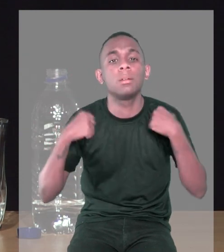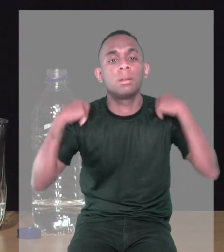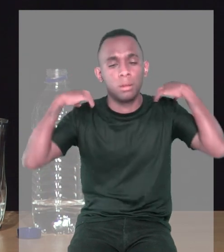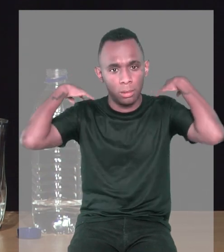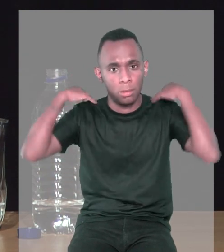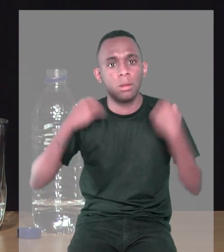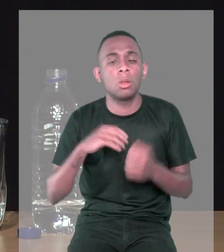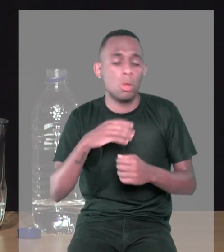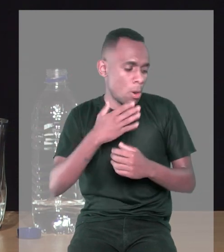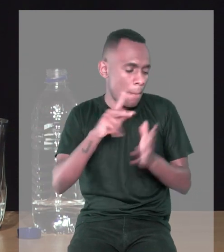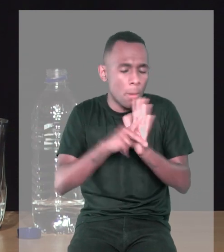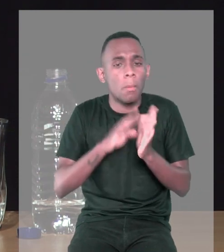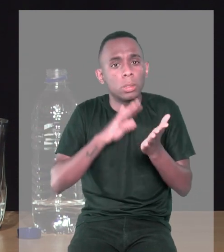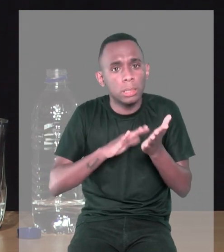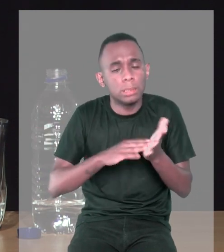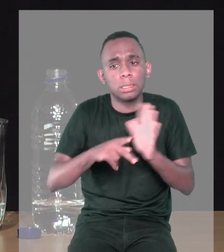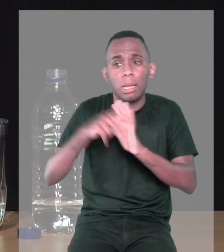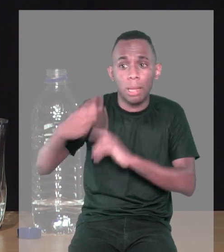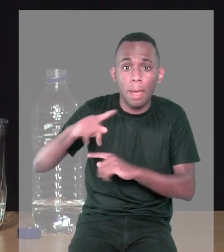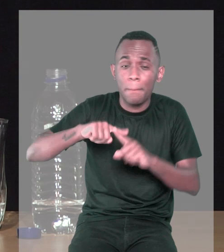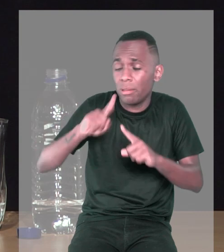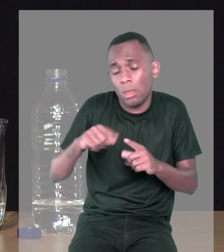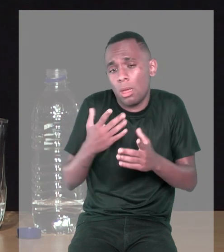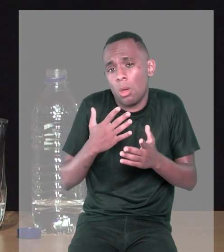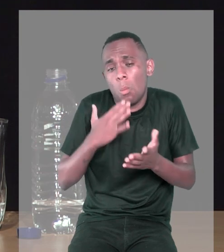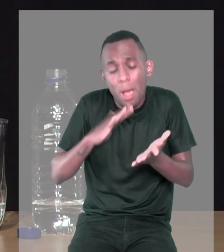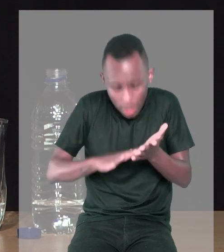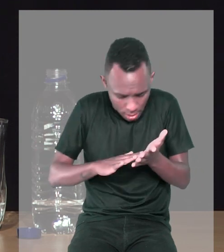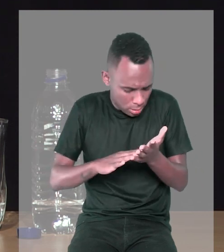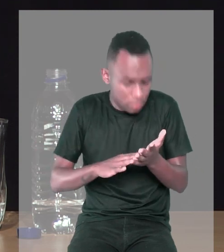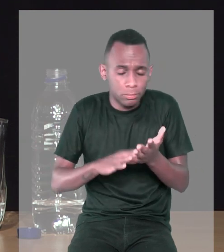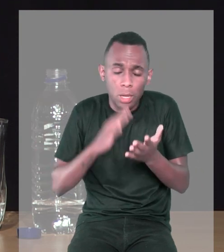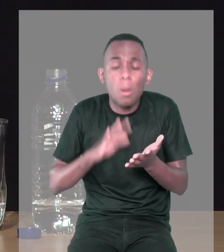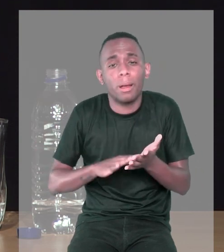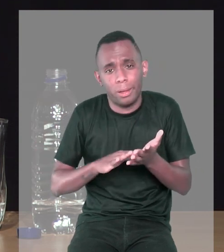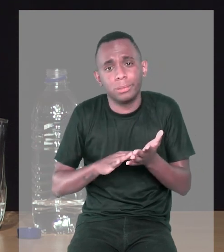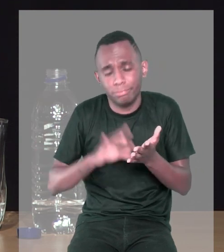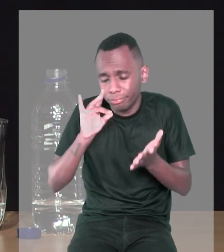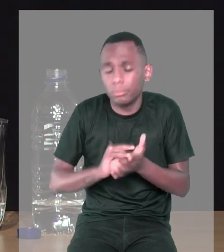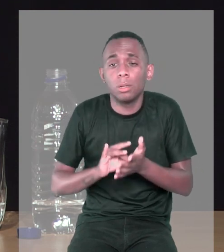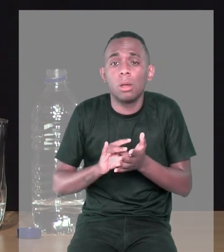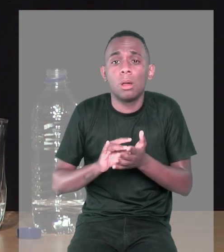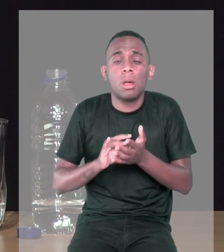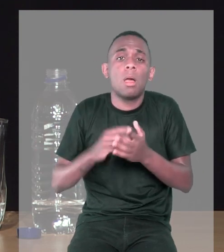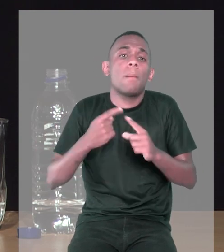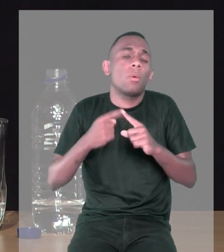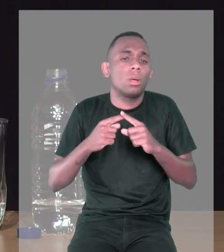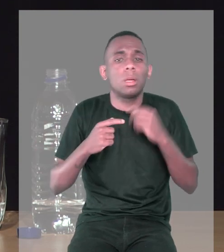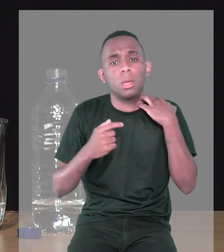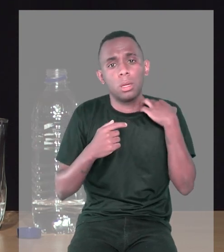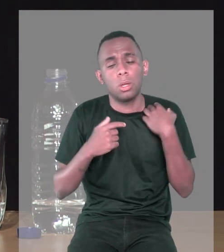Nesse sentido romântico, é uma carta. Porque não há nada a priori no